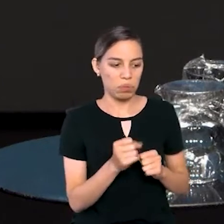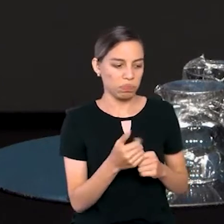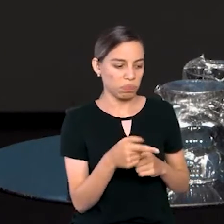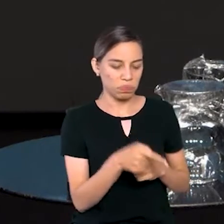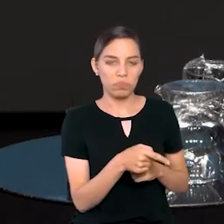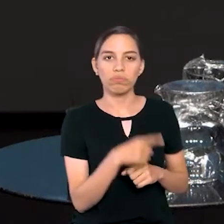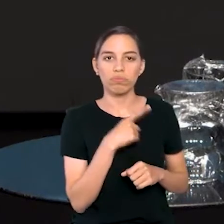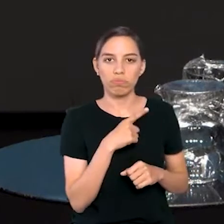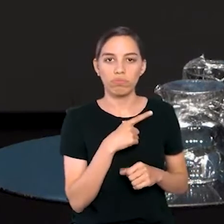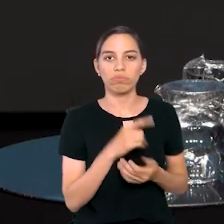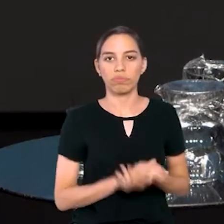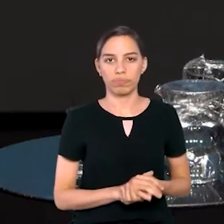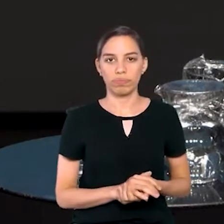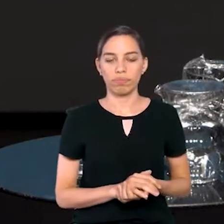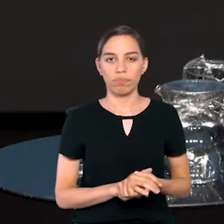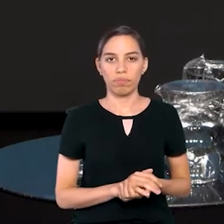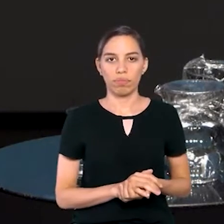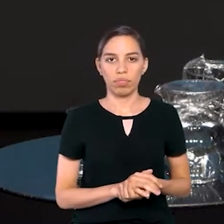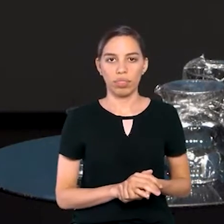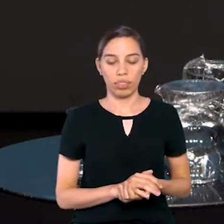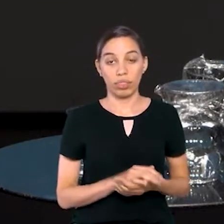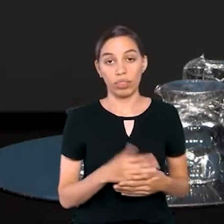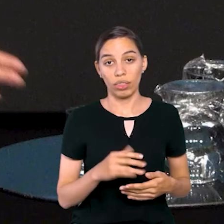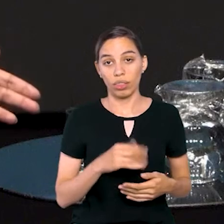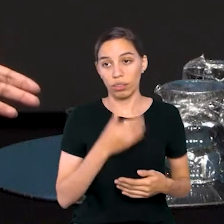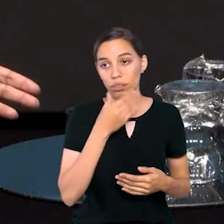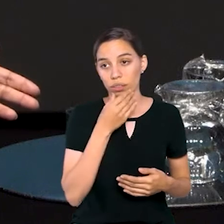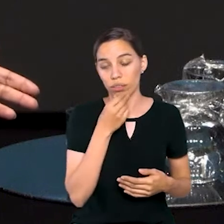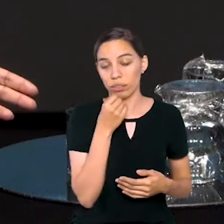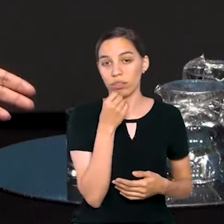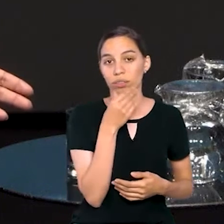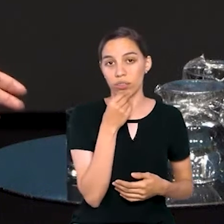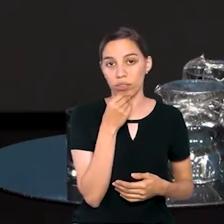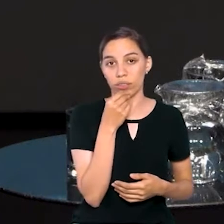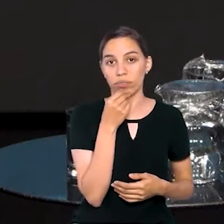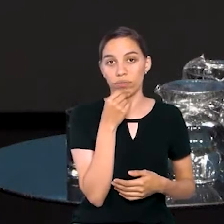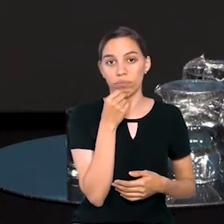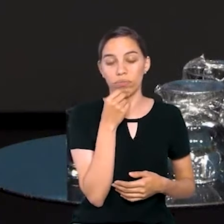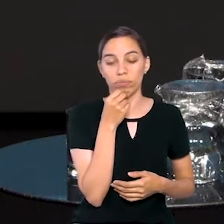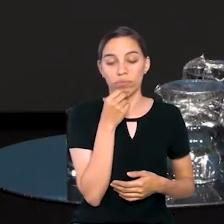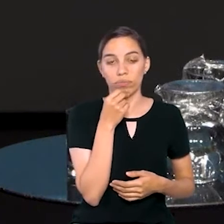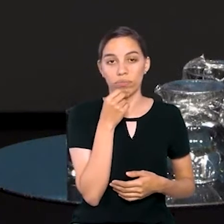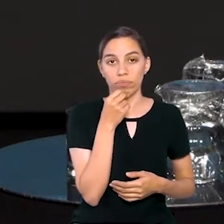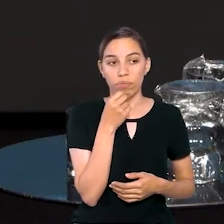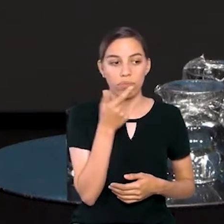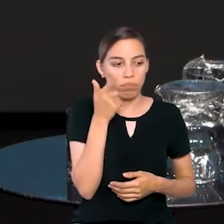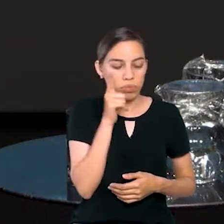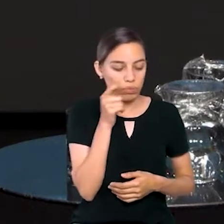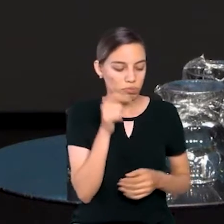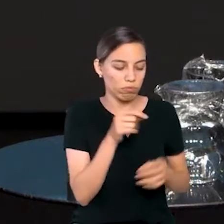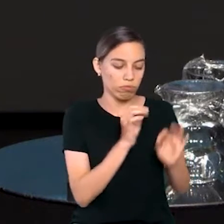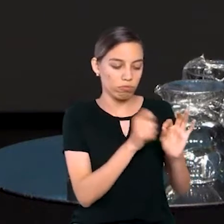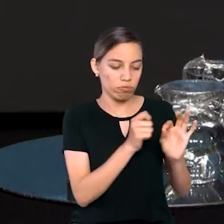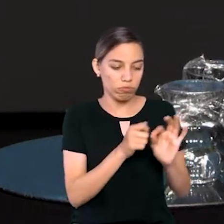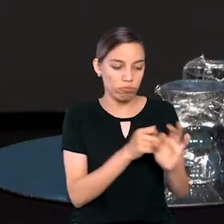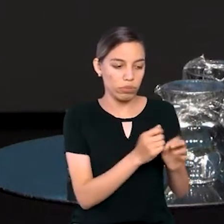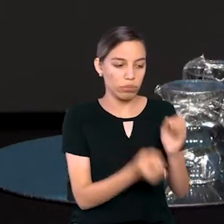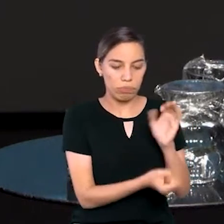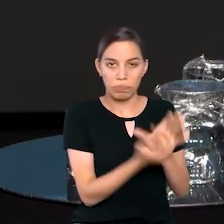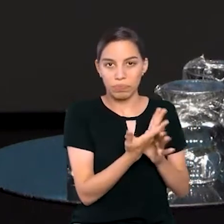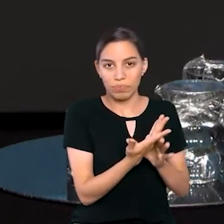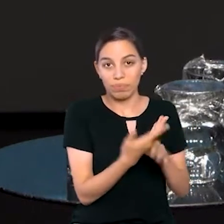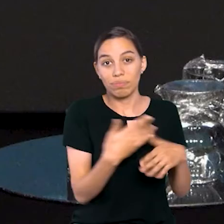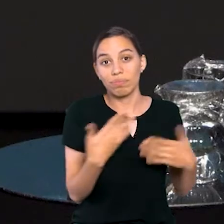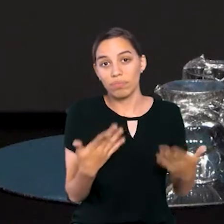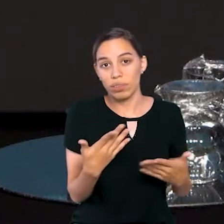abstraída daquele objeto. E o Jaider, ele teve essa genialidade. Então, nossa lembrança desse